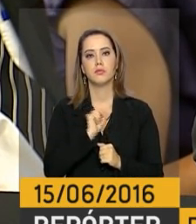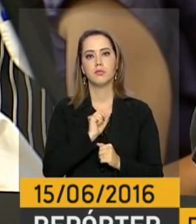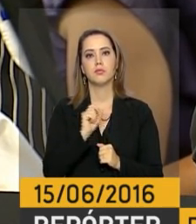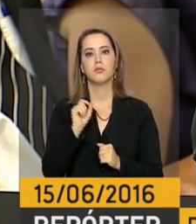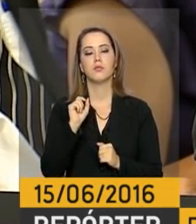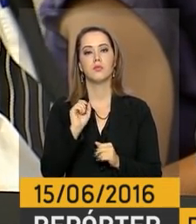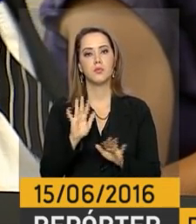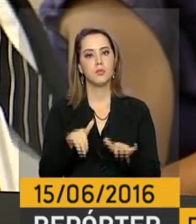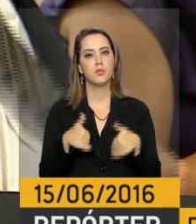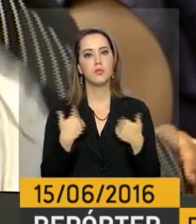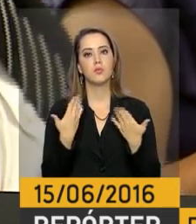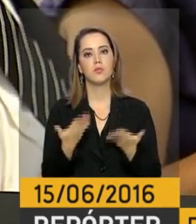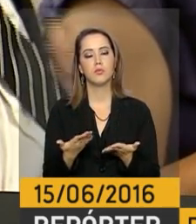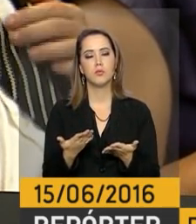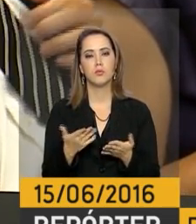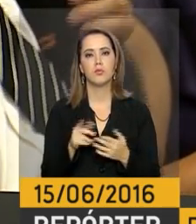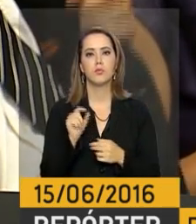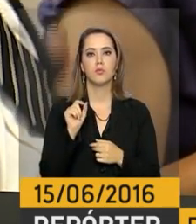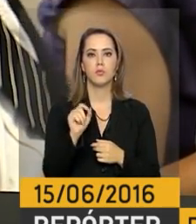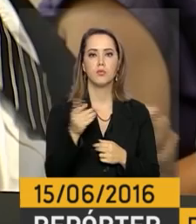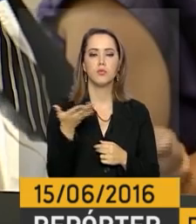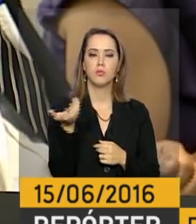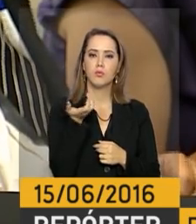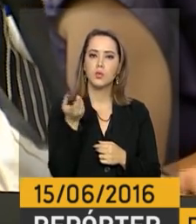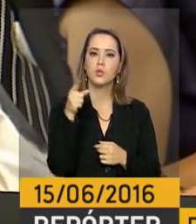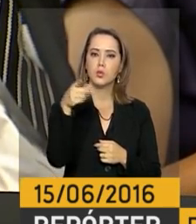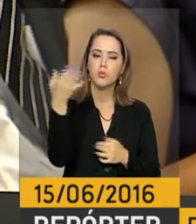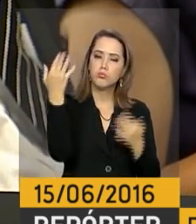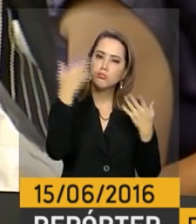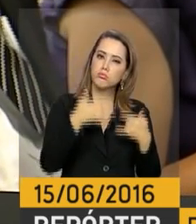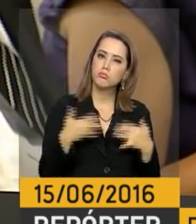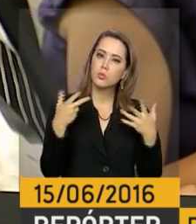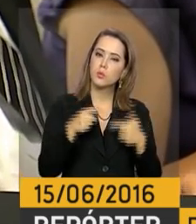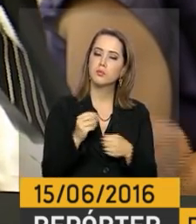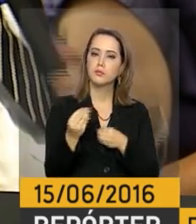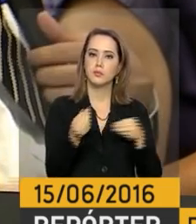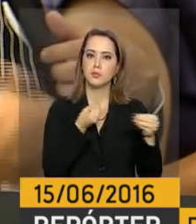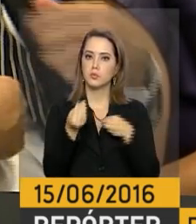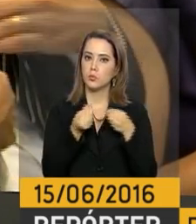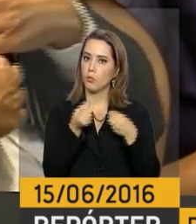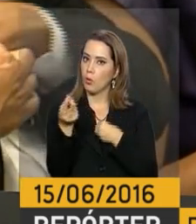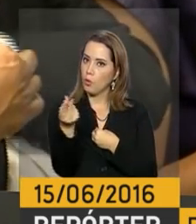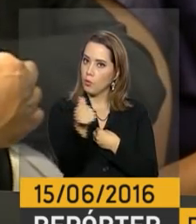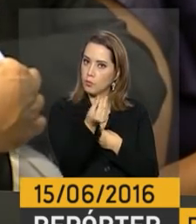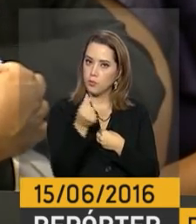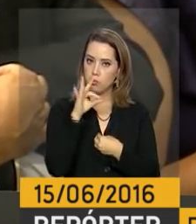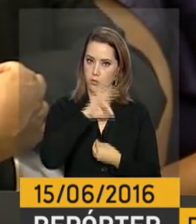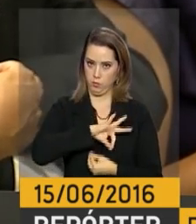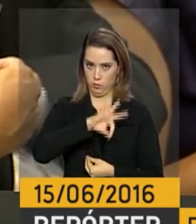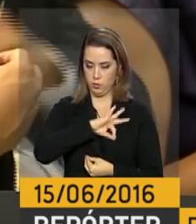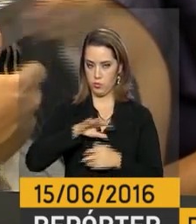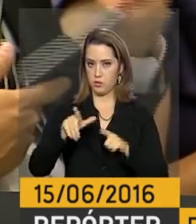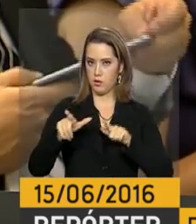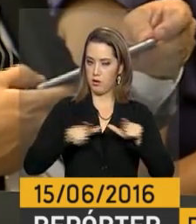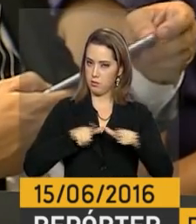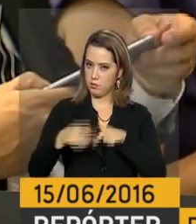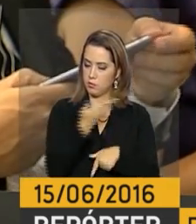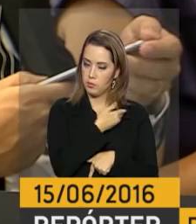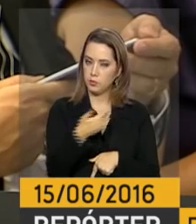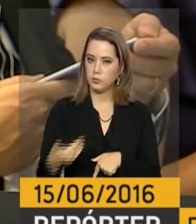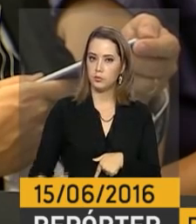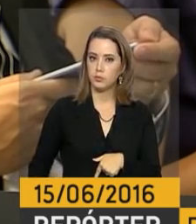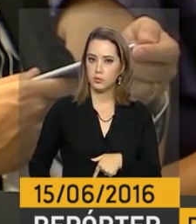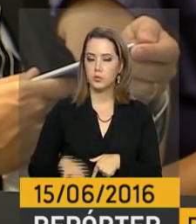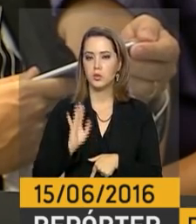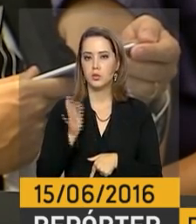Eh, então, eh, eu gostaria que o senhor explicasse um pouquinho sobre isso também, se esse impacto já vai ser absorvido ou se